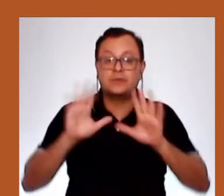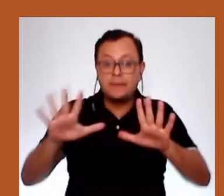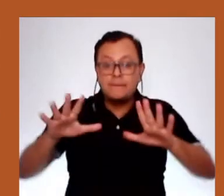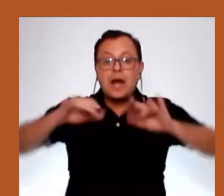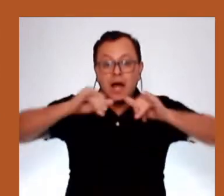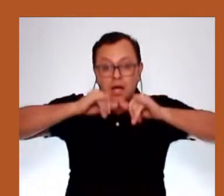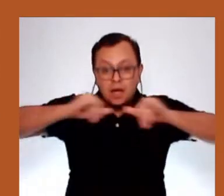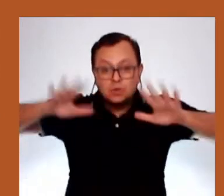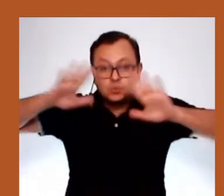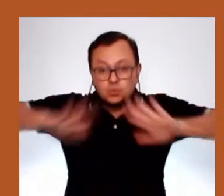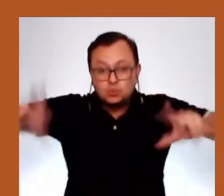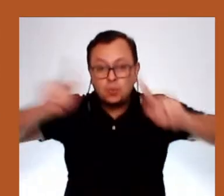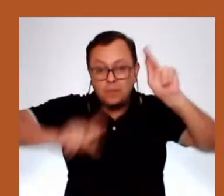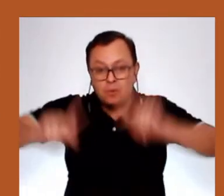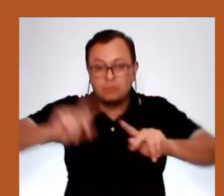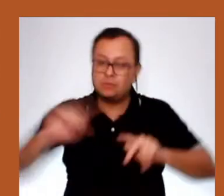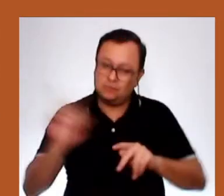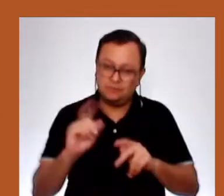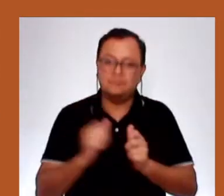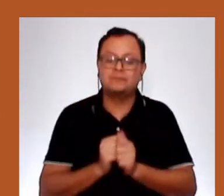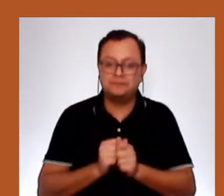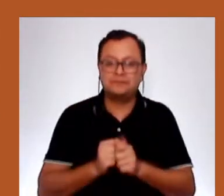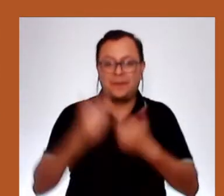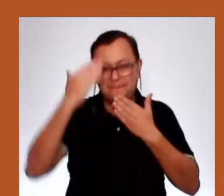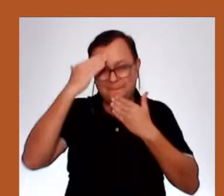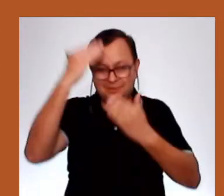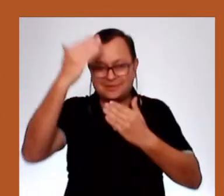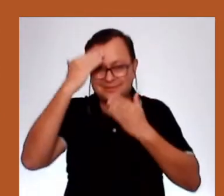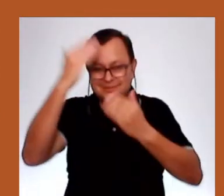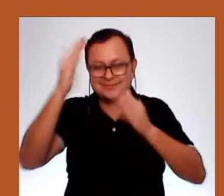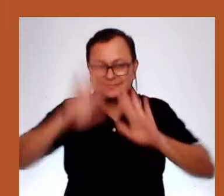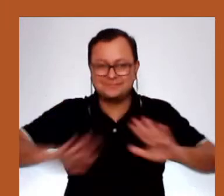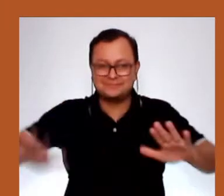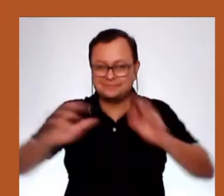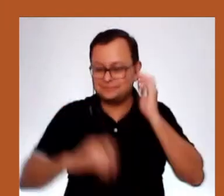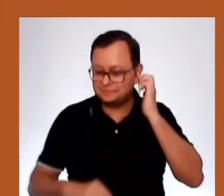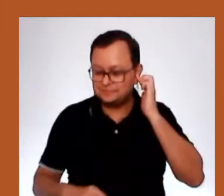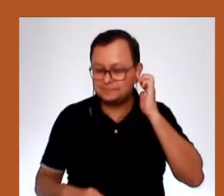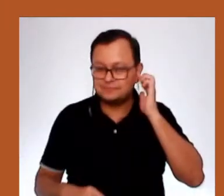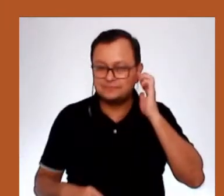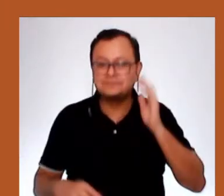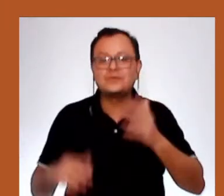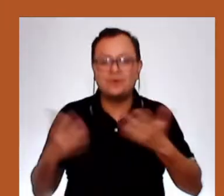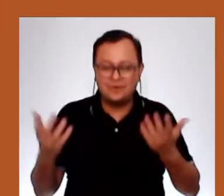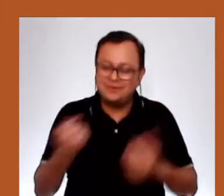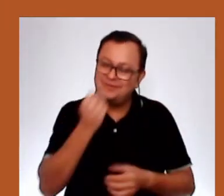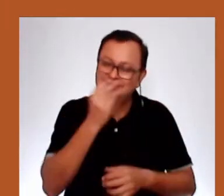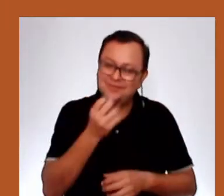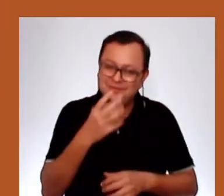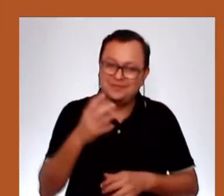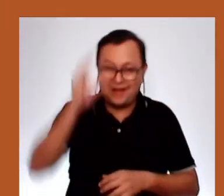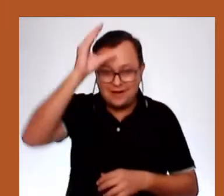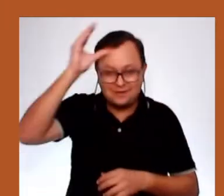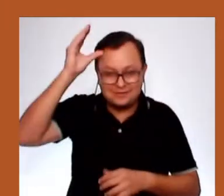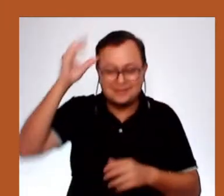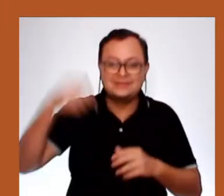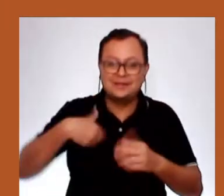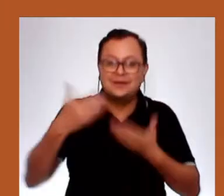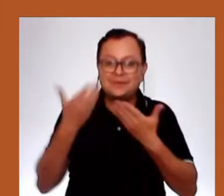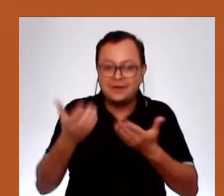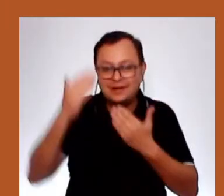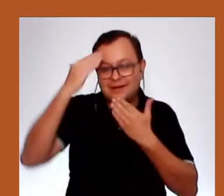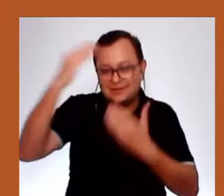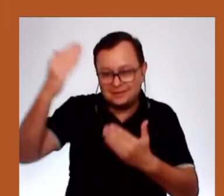exibido em situações pontuais. Obrigada, gente! Gente, eu queria agradecer muito essa mesa maravilhosa, agradecer a participação